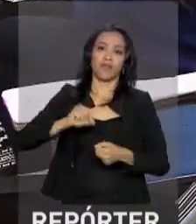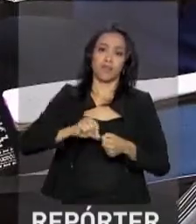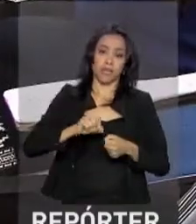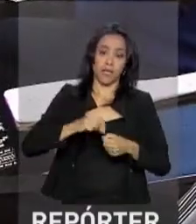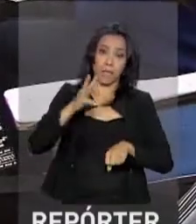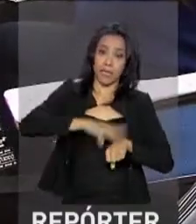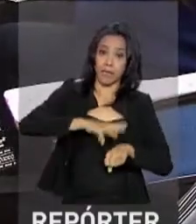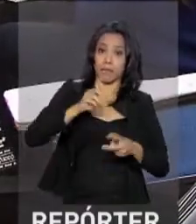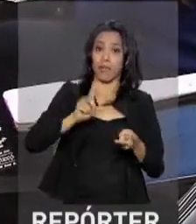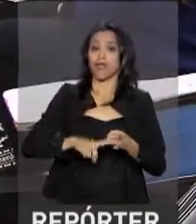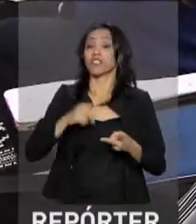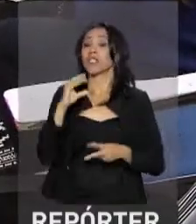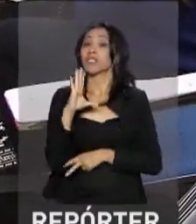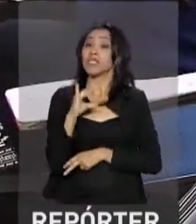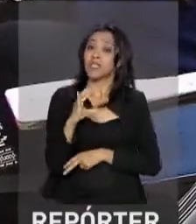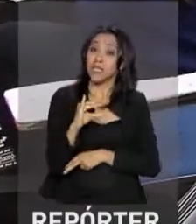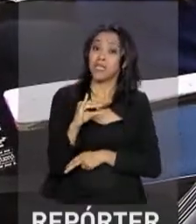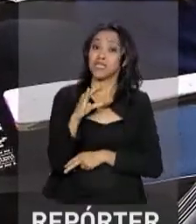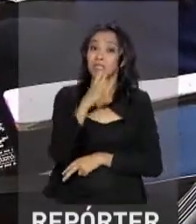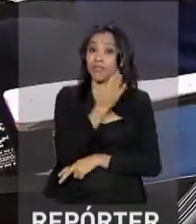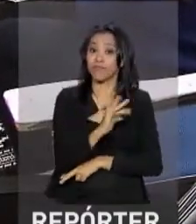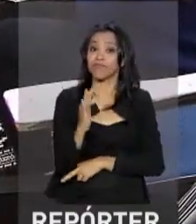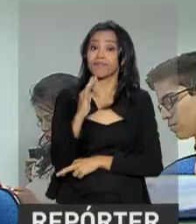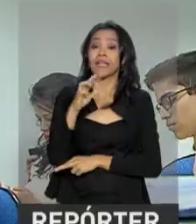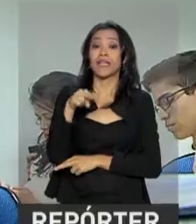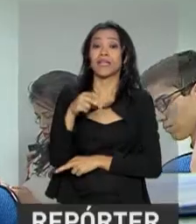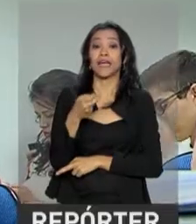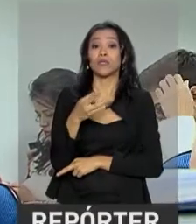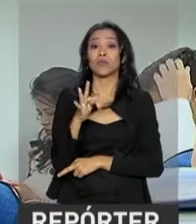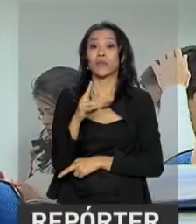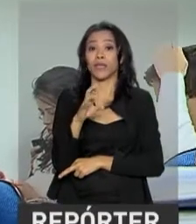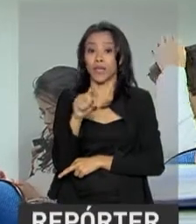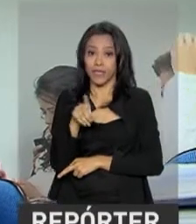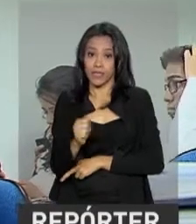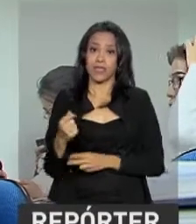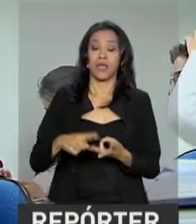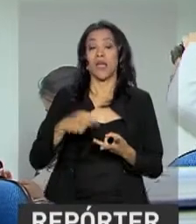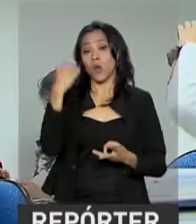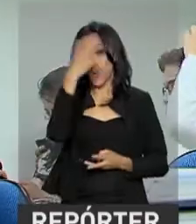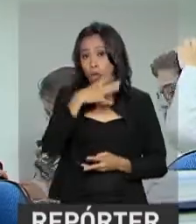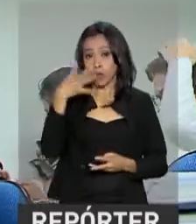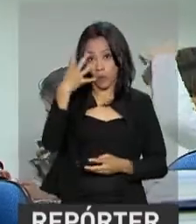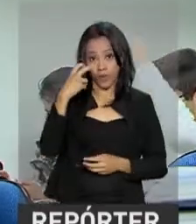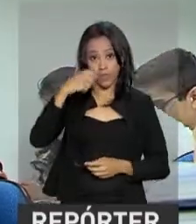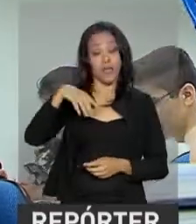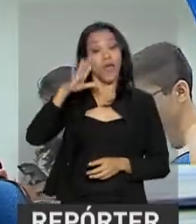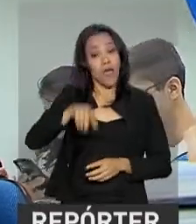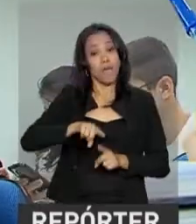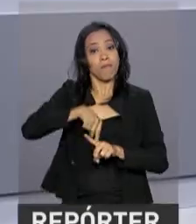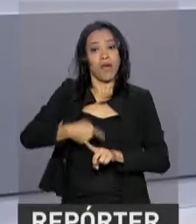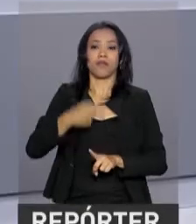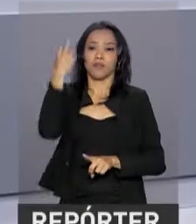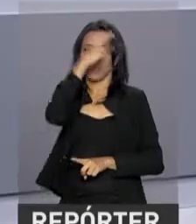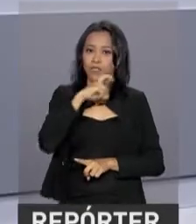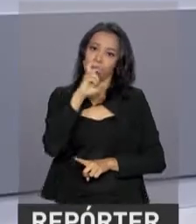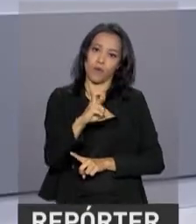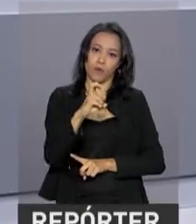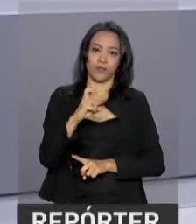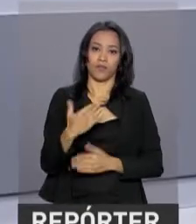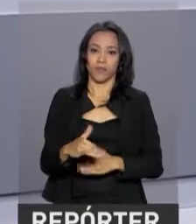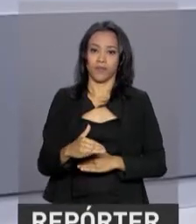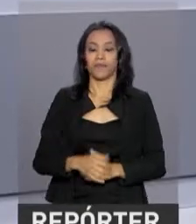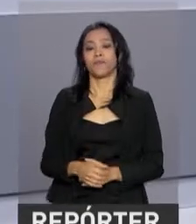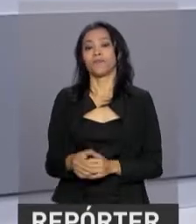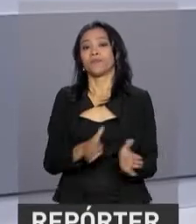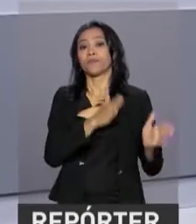ciências da natureza e suas tecnologias em vez de quatro horas e meia serão cinco horas e por